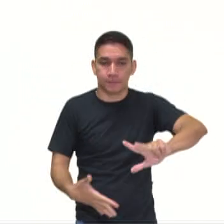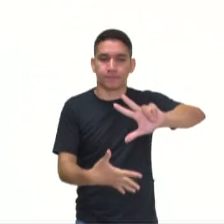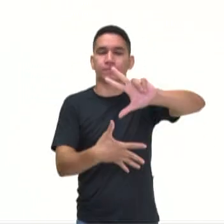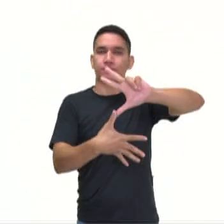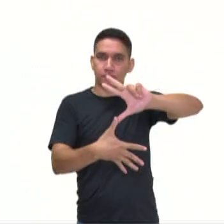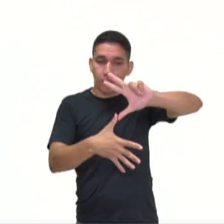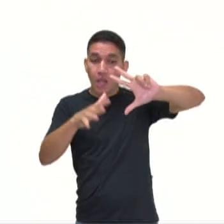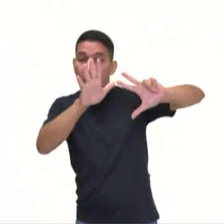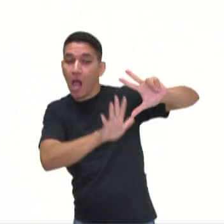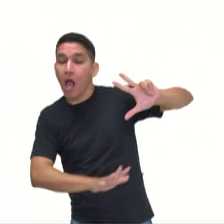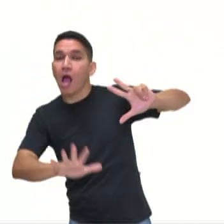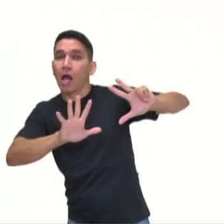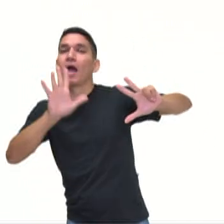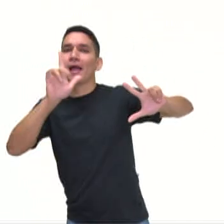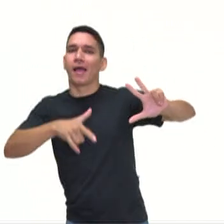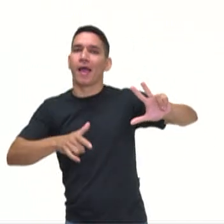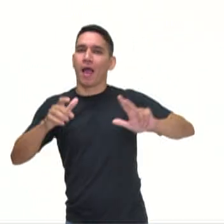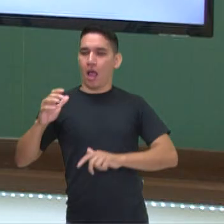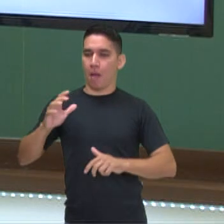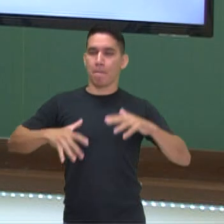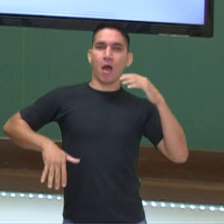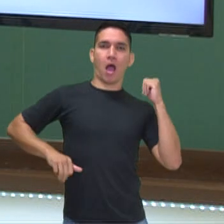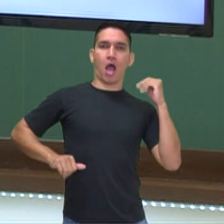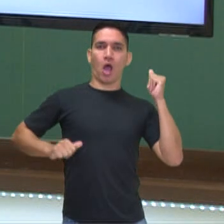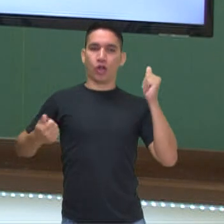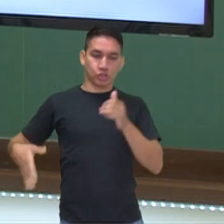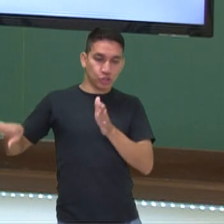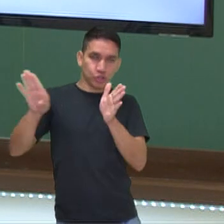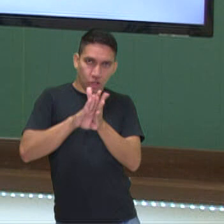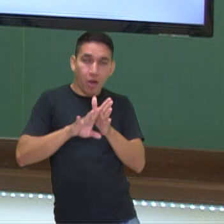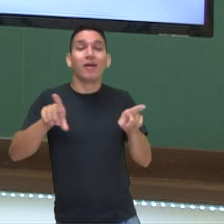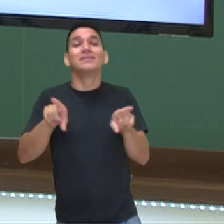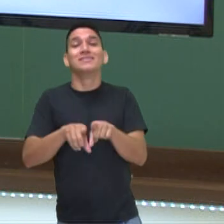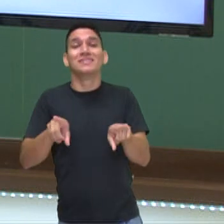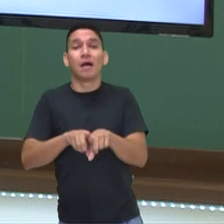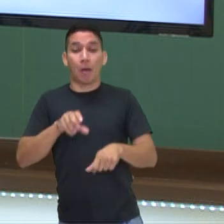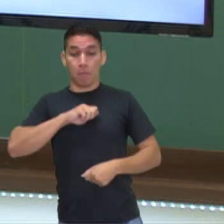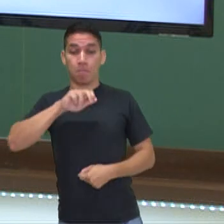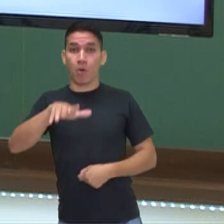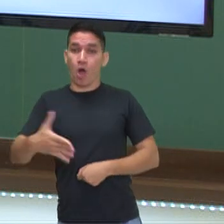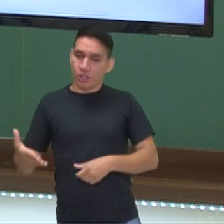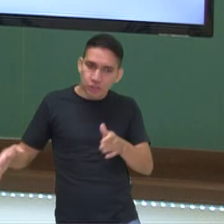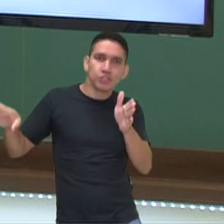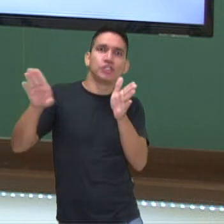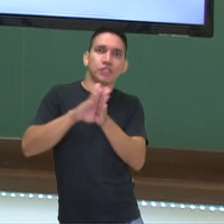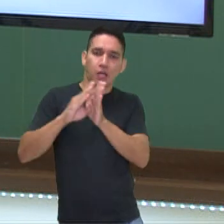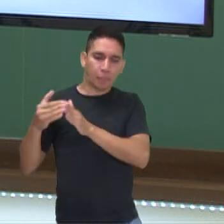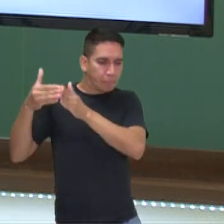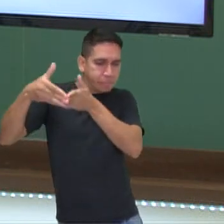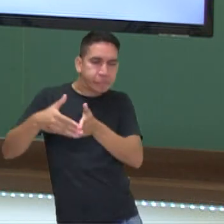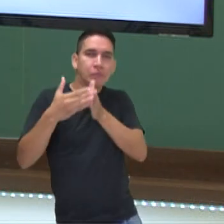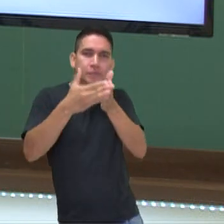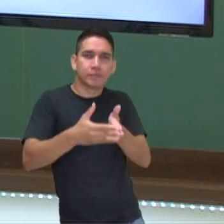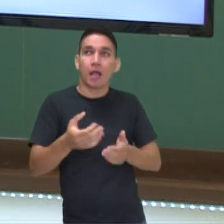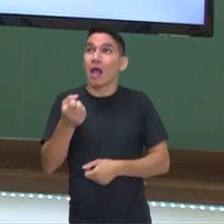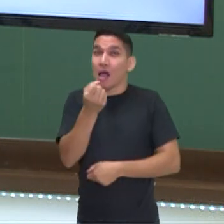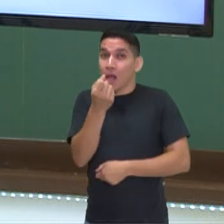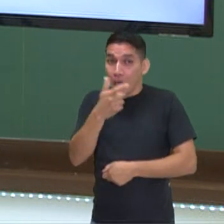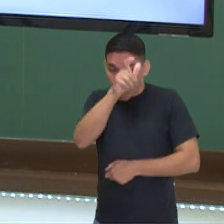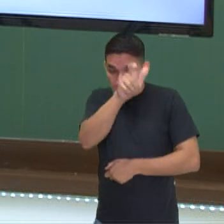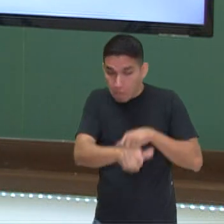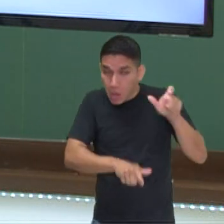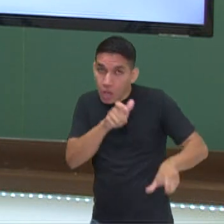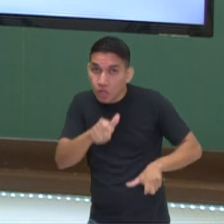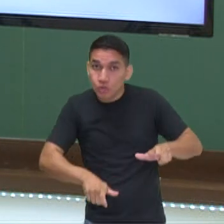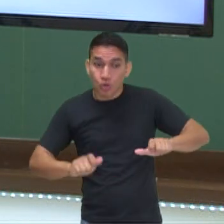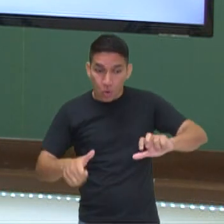americano que foi colonizada pelos espanhóis e portugueses, né? E esses povos do continente americano possuíam